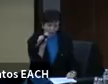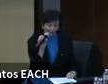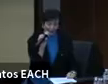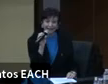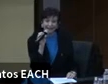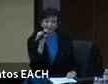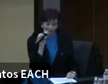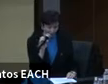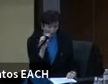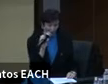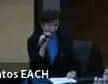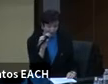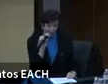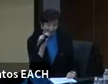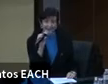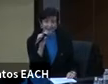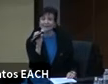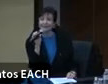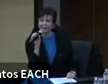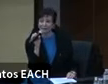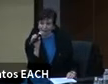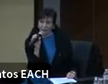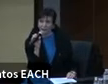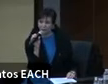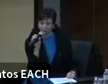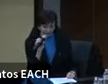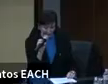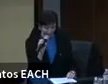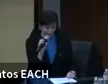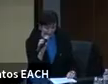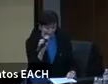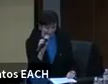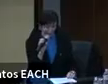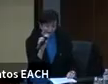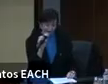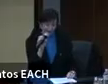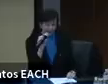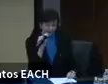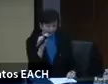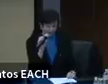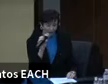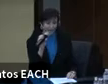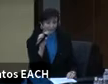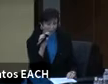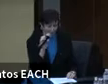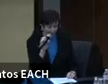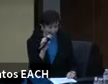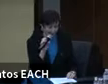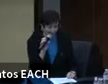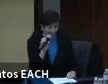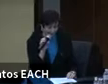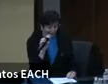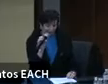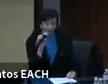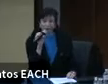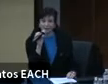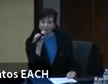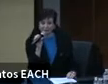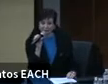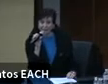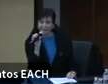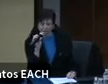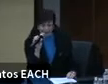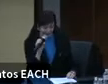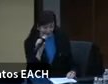conosco uma militante bandeira da necessidade do tempo livre, de realizar as coisas por prazer, de